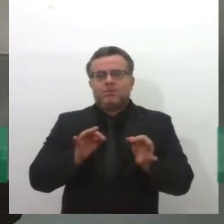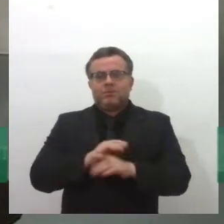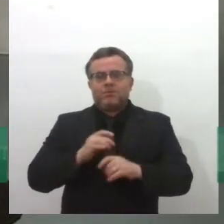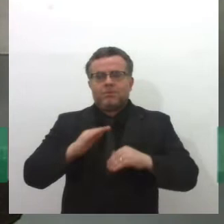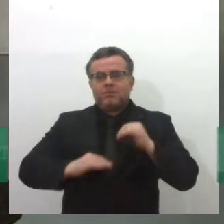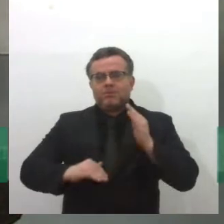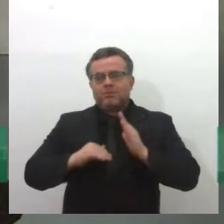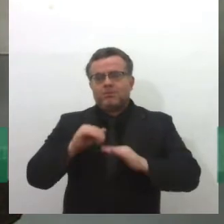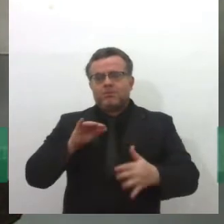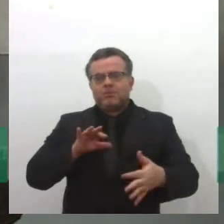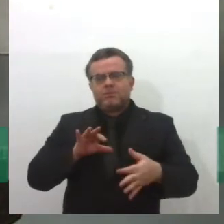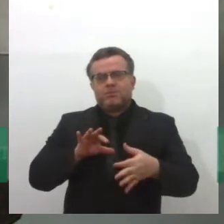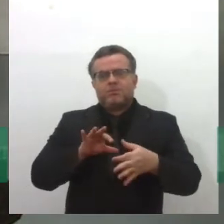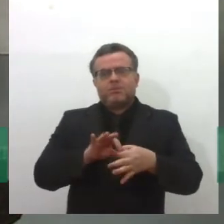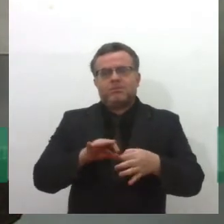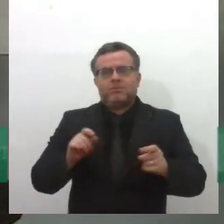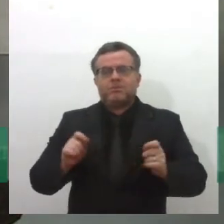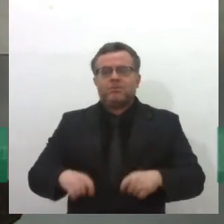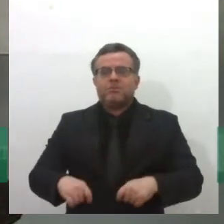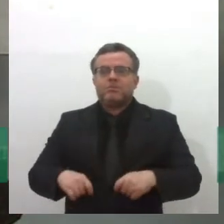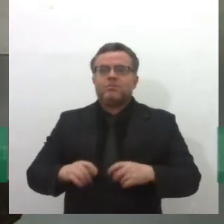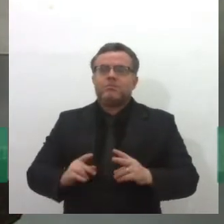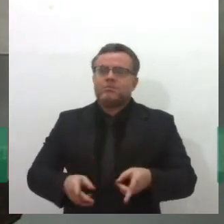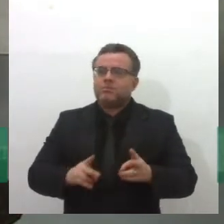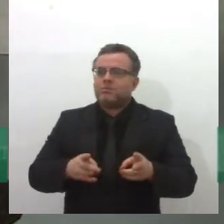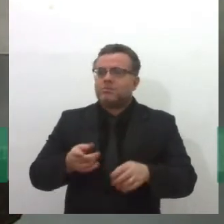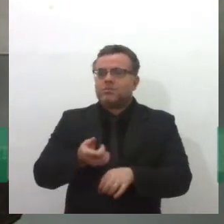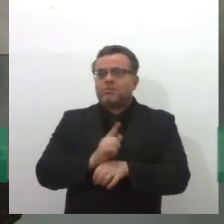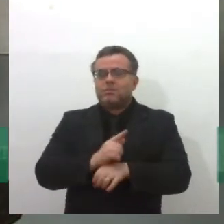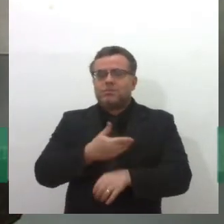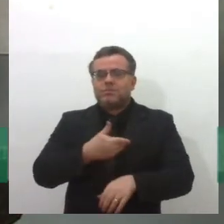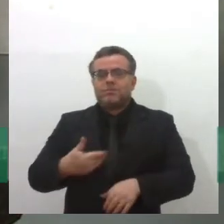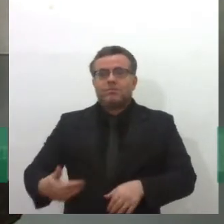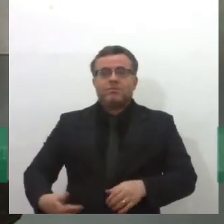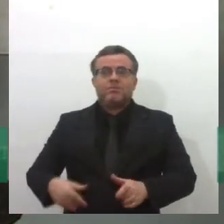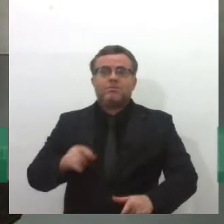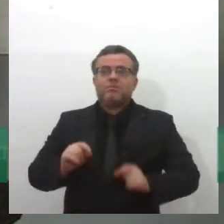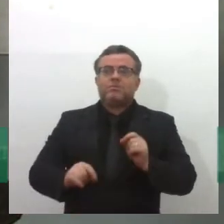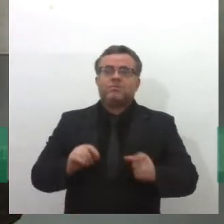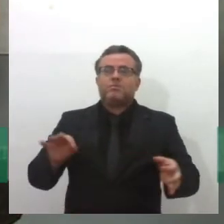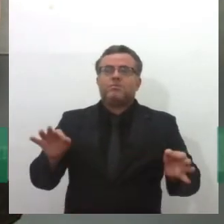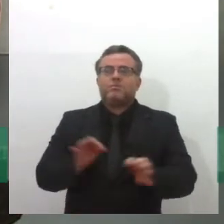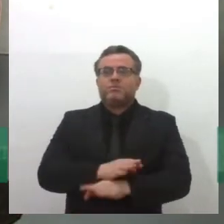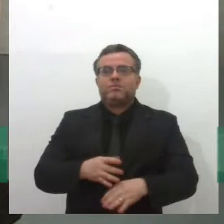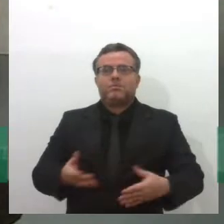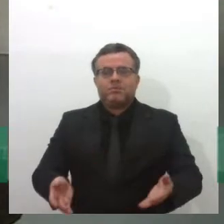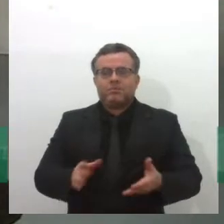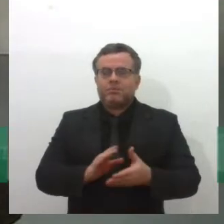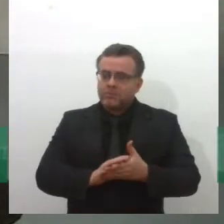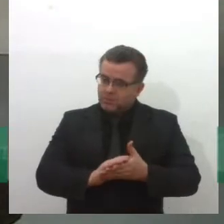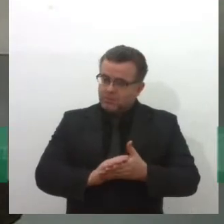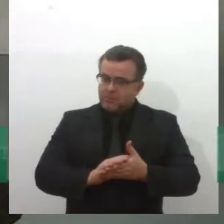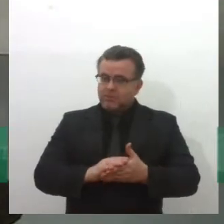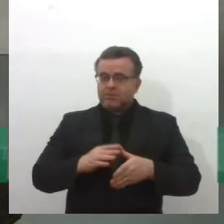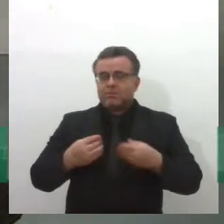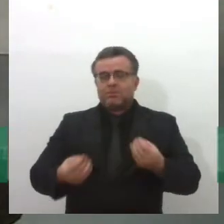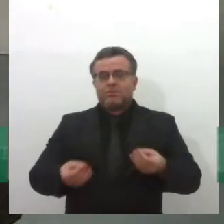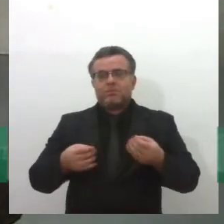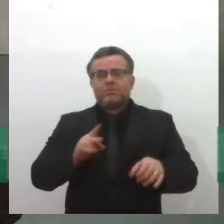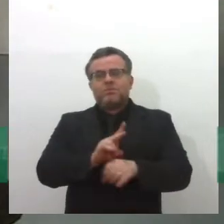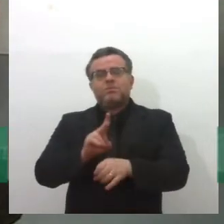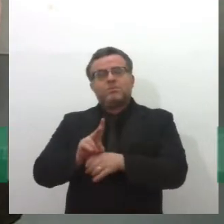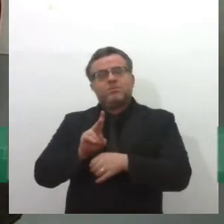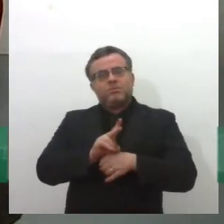mais voltados para a prática da gestão pública ou com as especialidades que se tem hoje é possível atender ao que